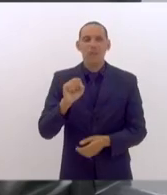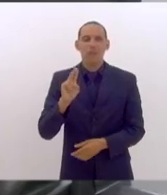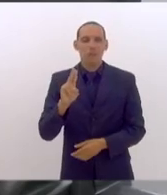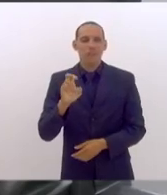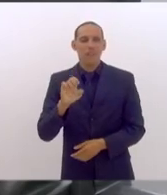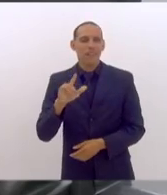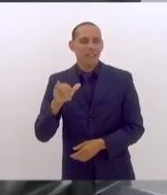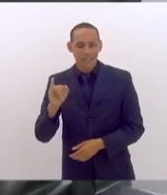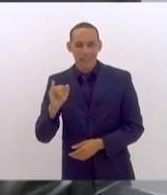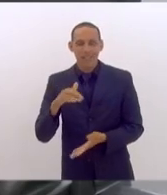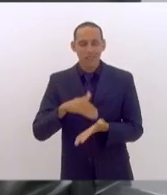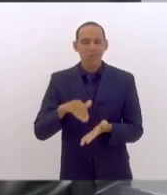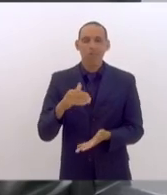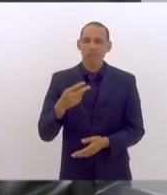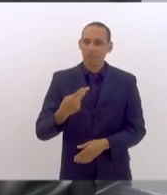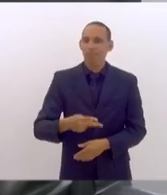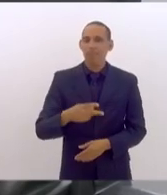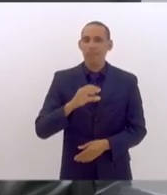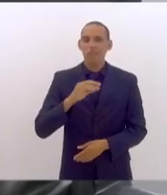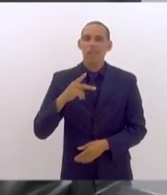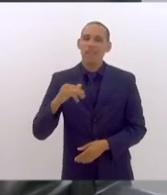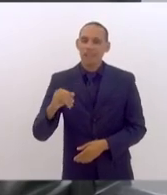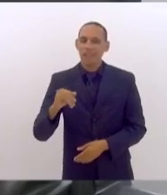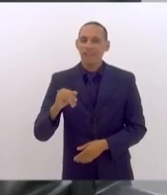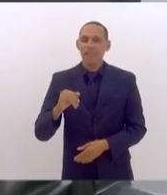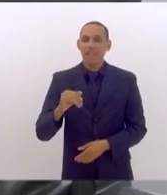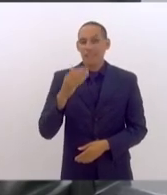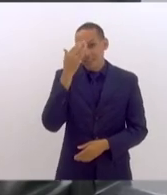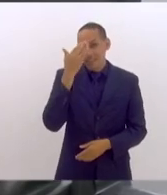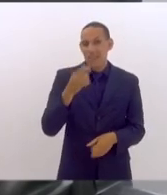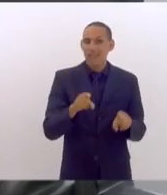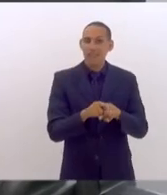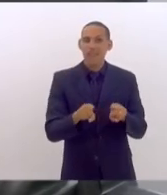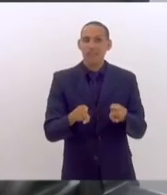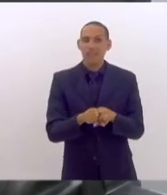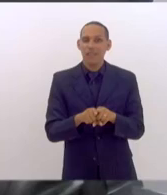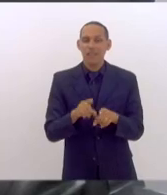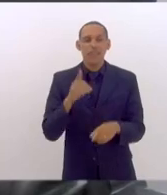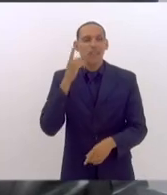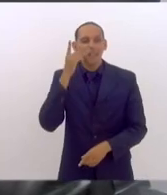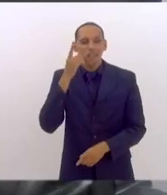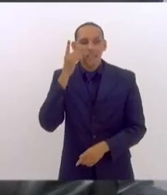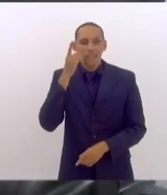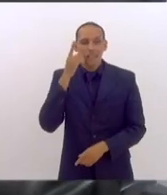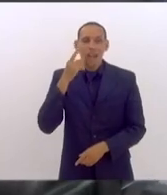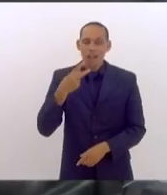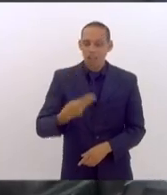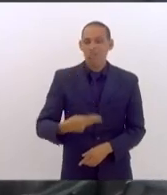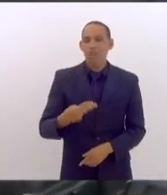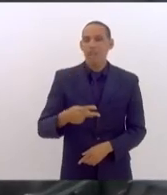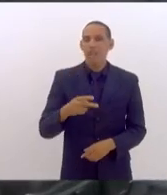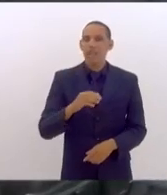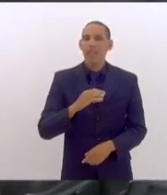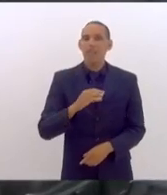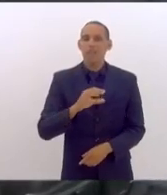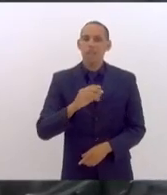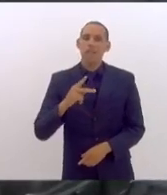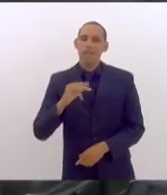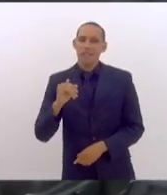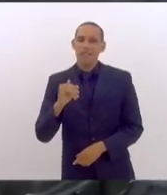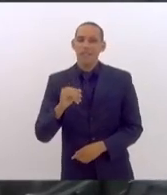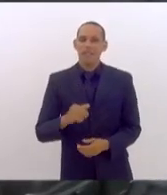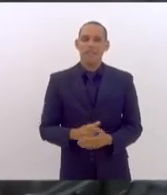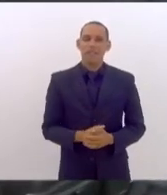que a secretaria aqui da nossa CPI agradecer também aos deputados fazem parte dessa comissão parlamentar